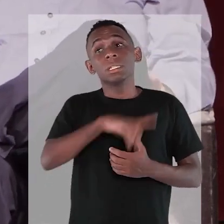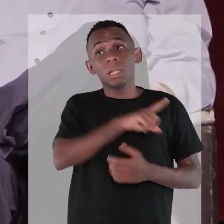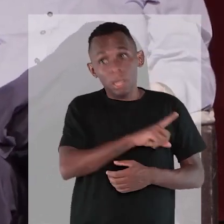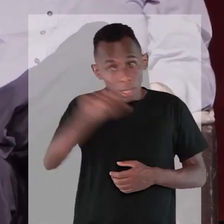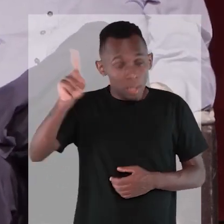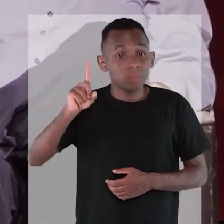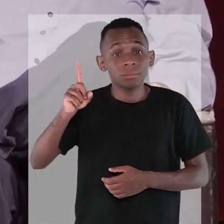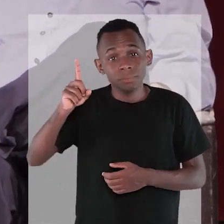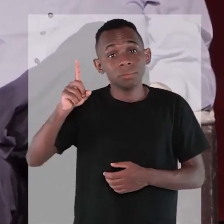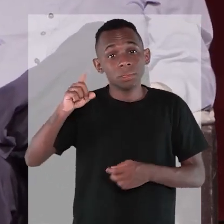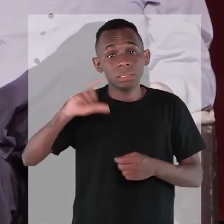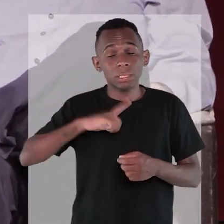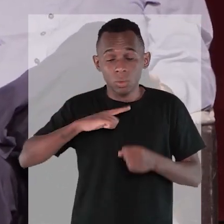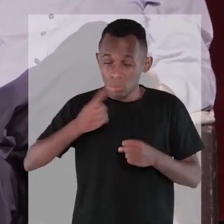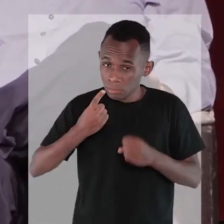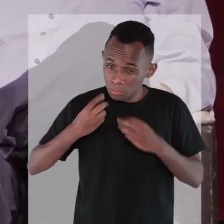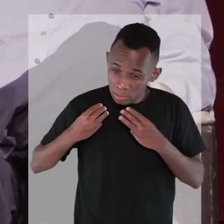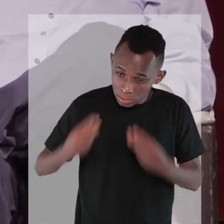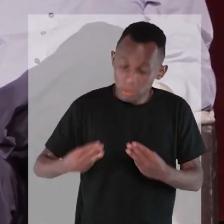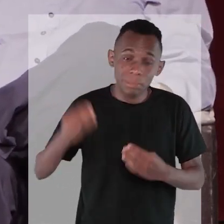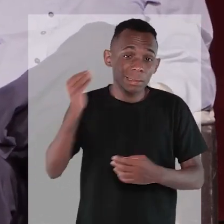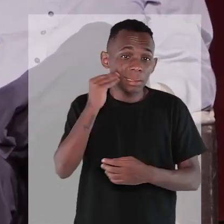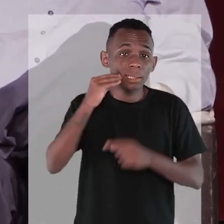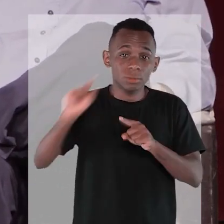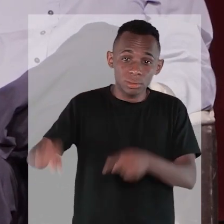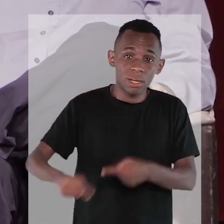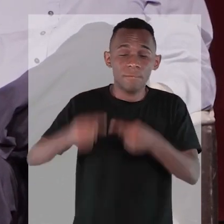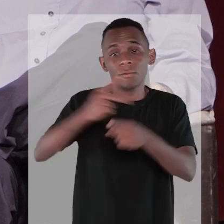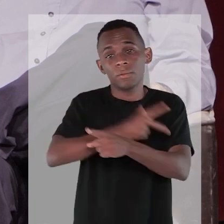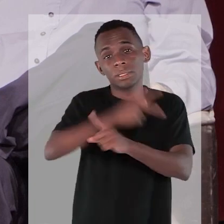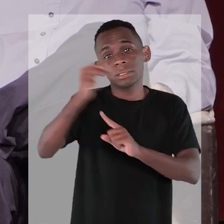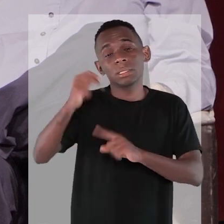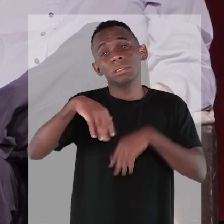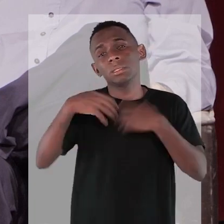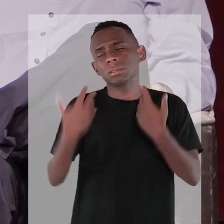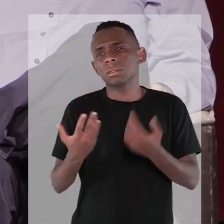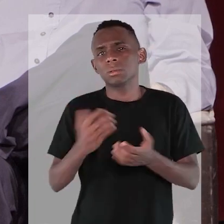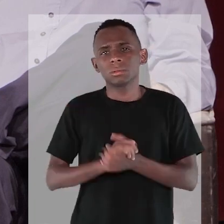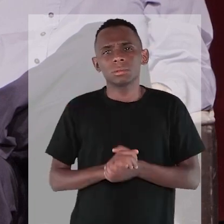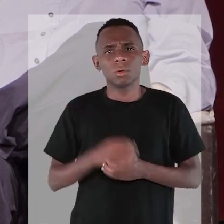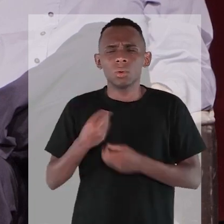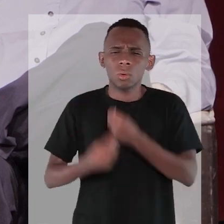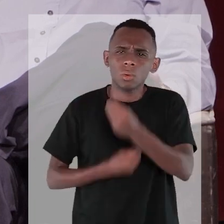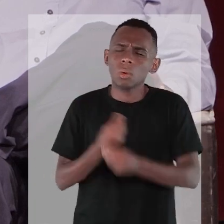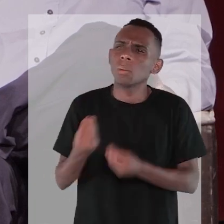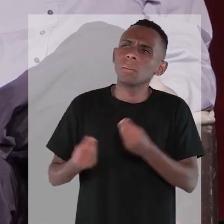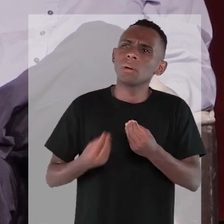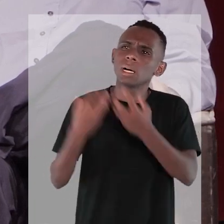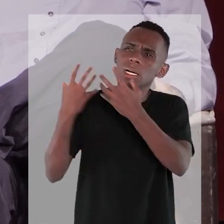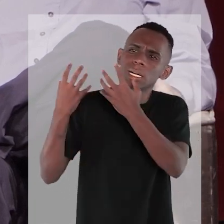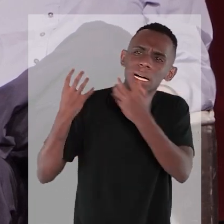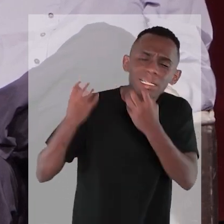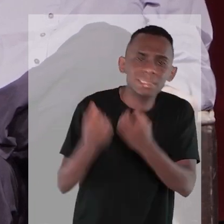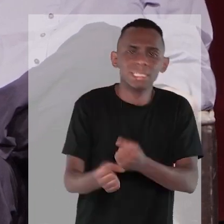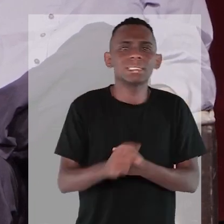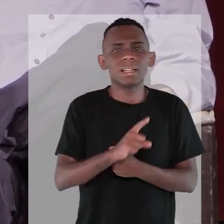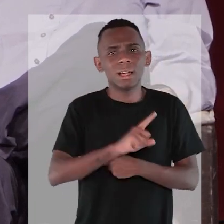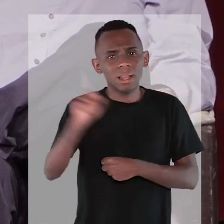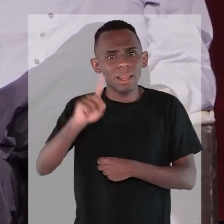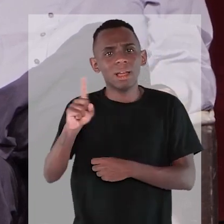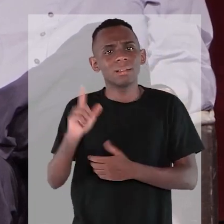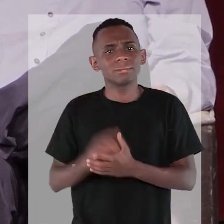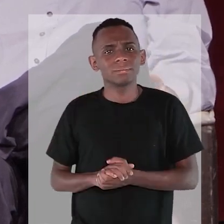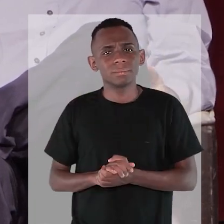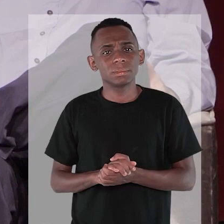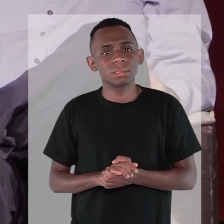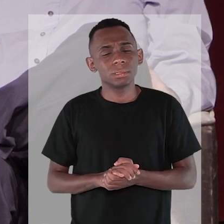por exemplo. Então, é compreensível que uma parte da população da Índia considere Modi um bom governante.